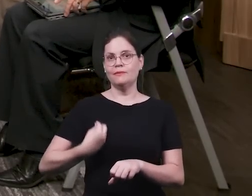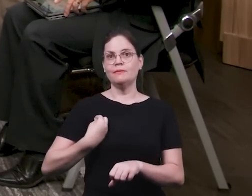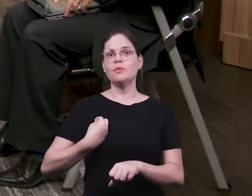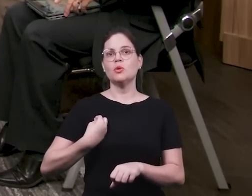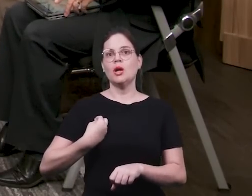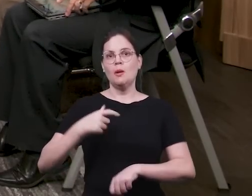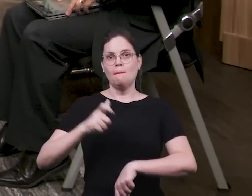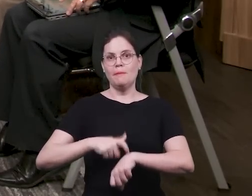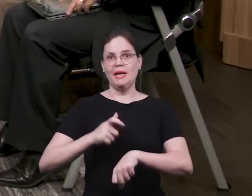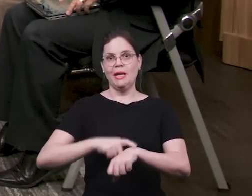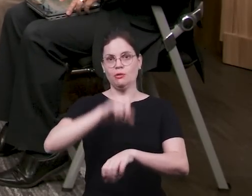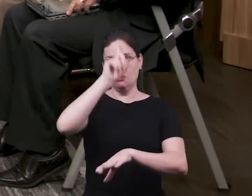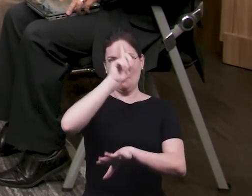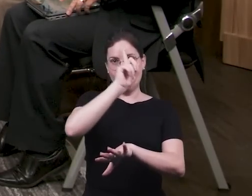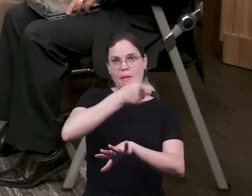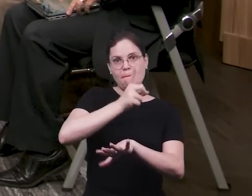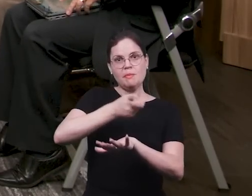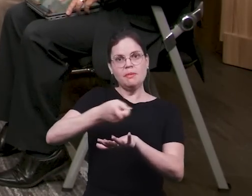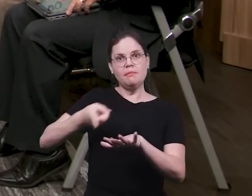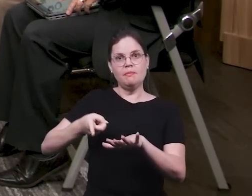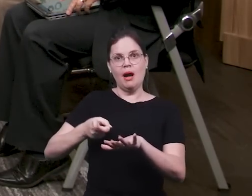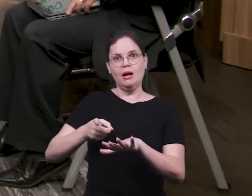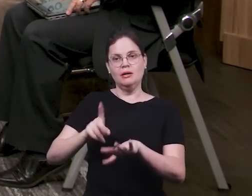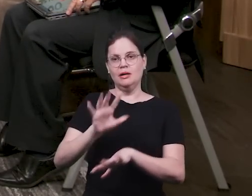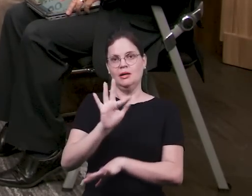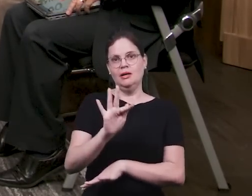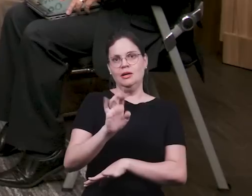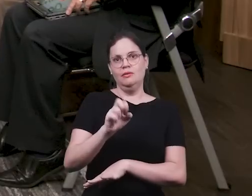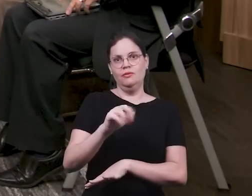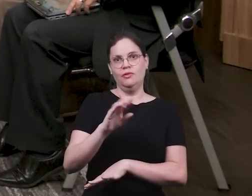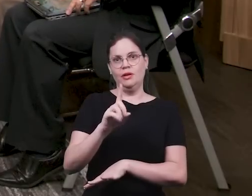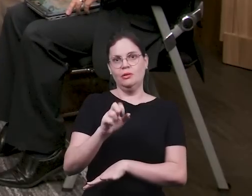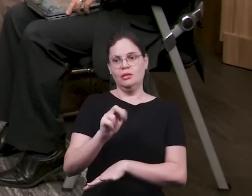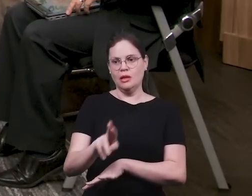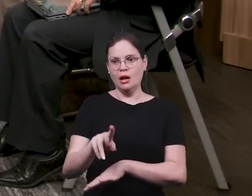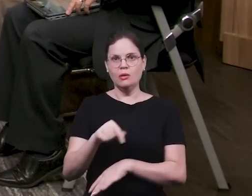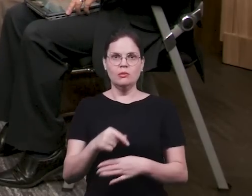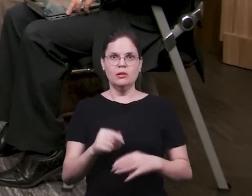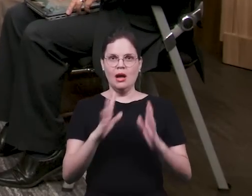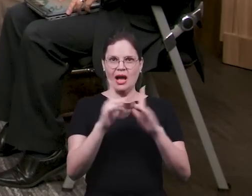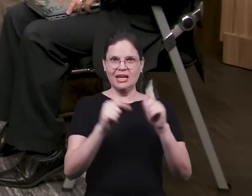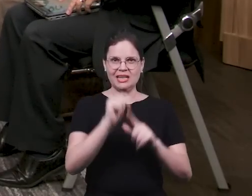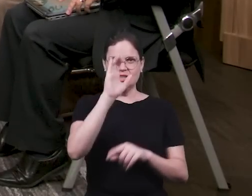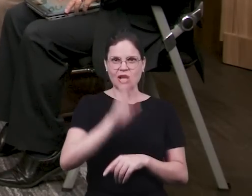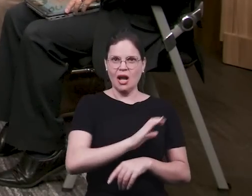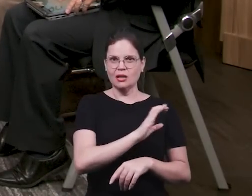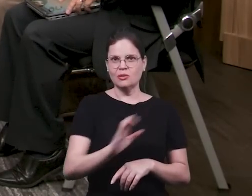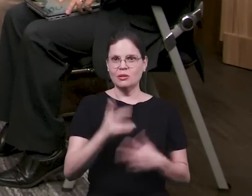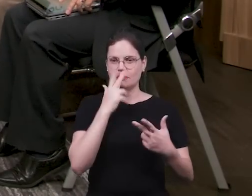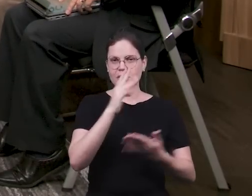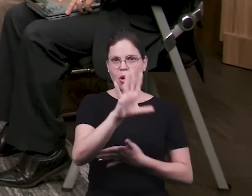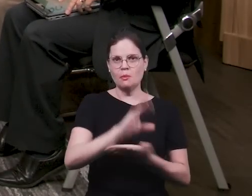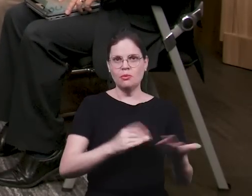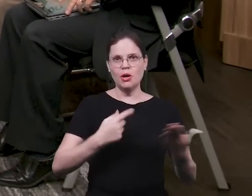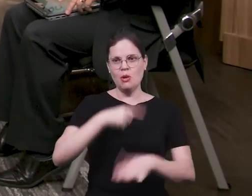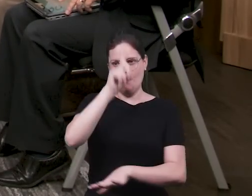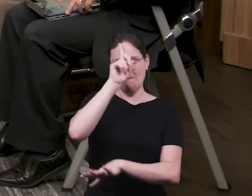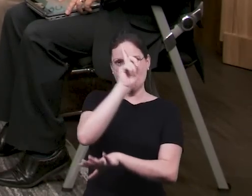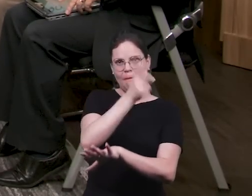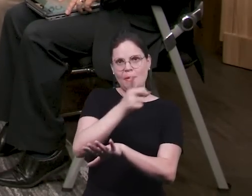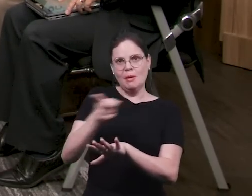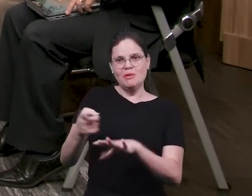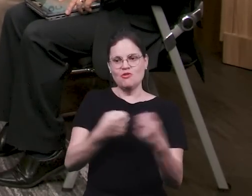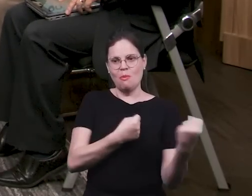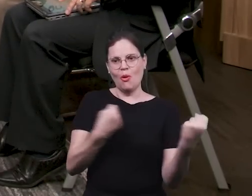impôs, e não era isso que Deus queria. A imposição dela era de poder humano. Então, esse foi o